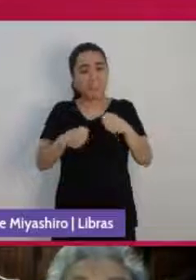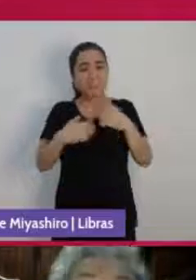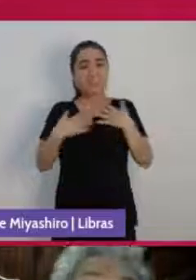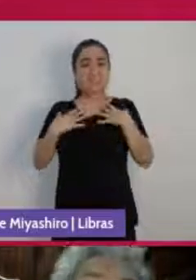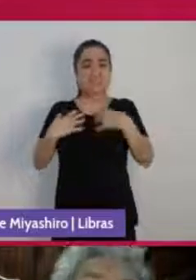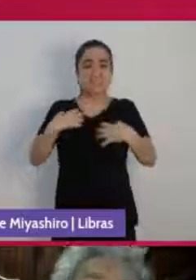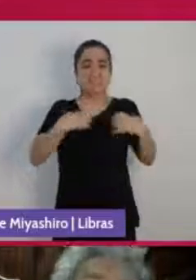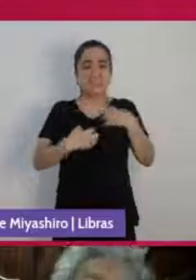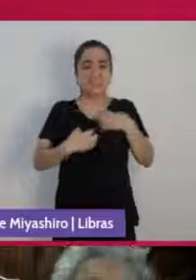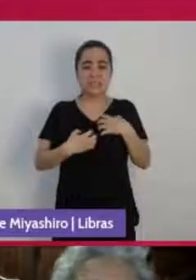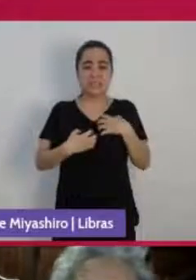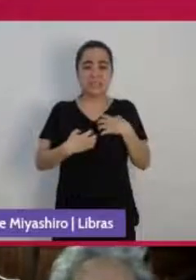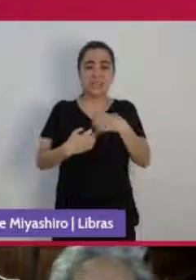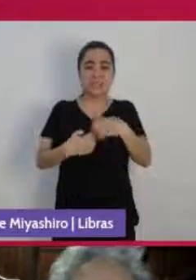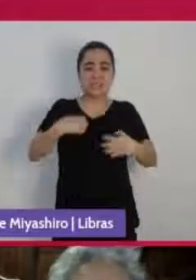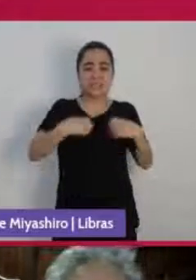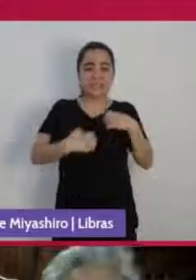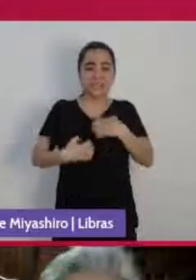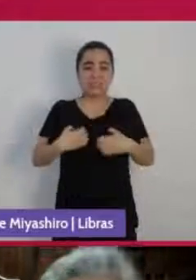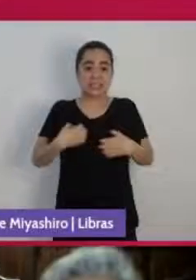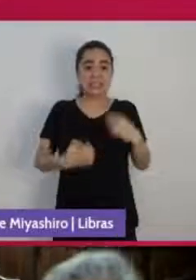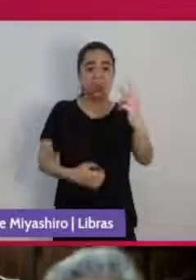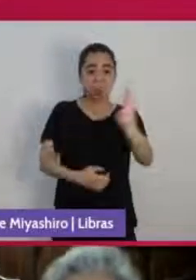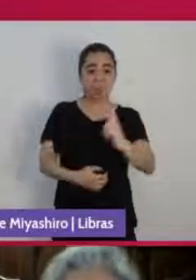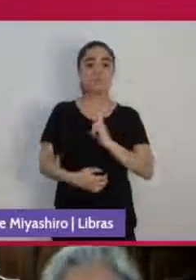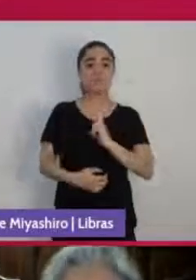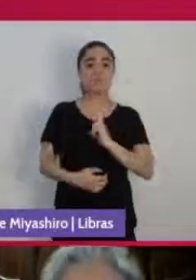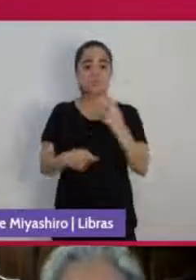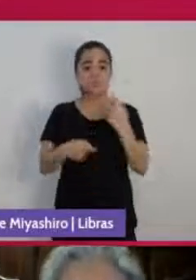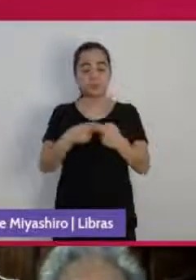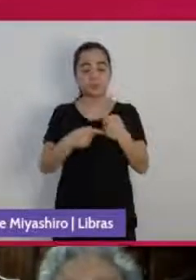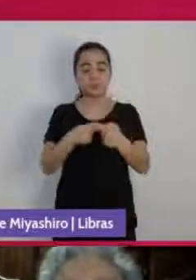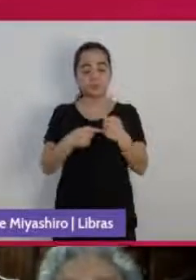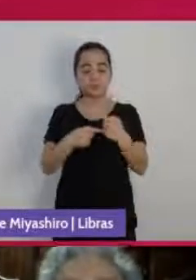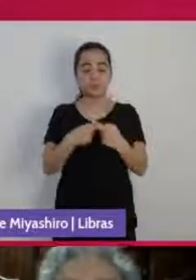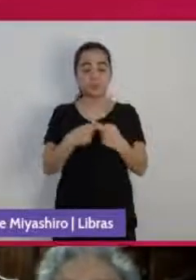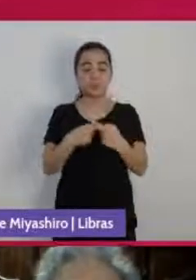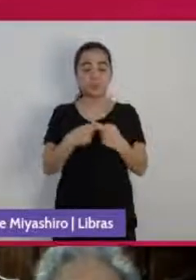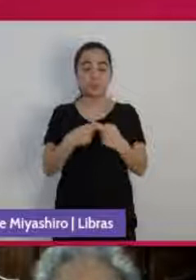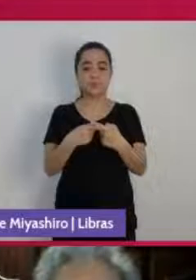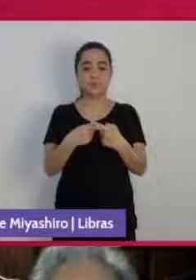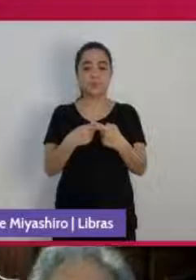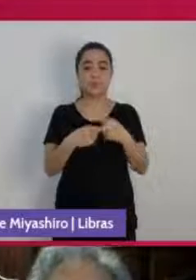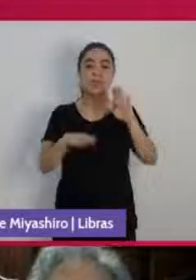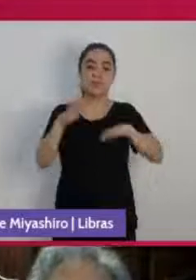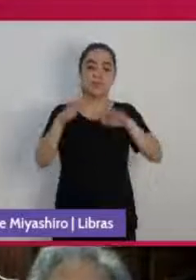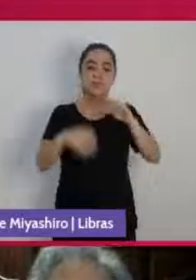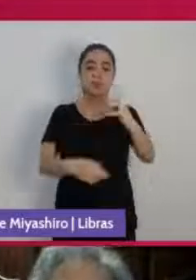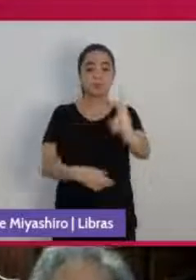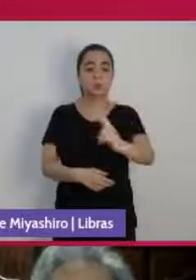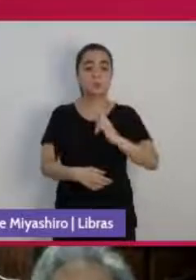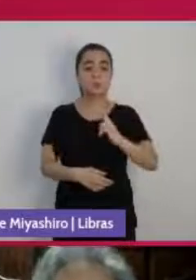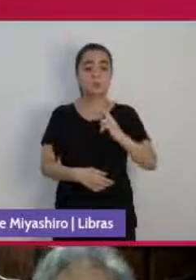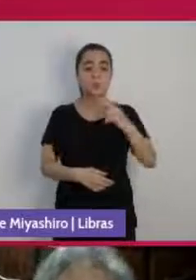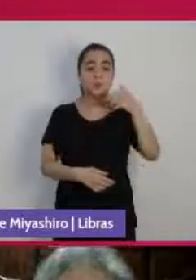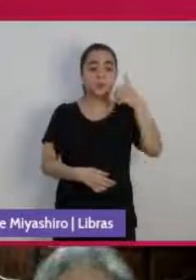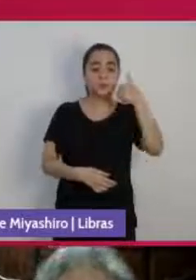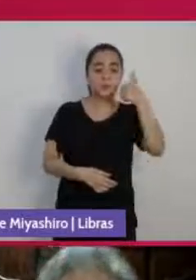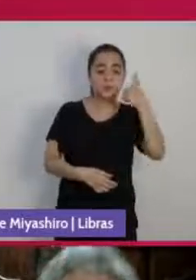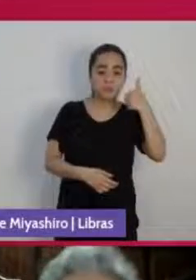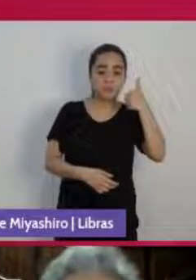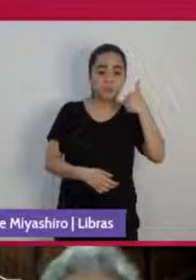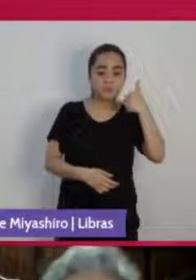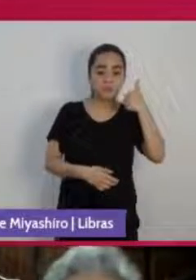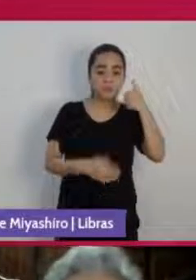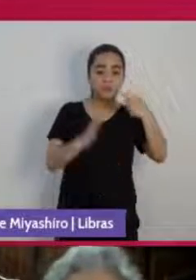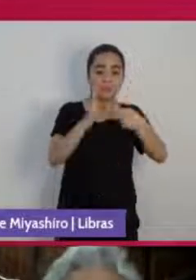pela ansiedade pelo resultado, porque um resultado positivo no exame de mamografia significa que